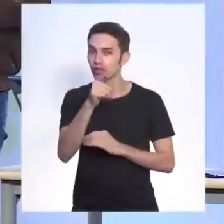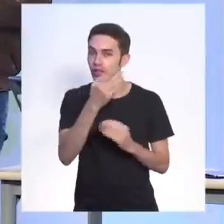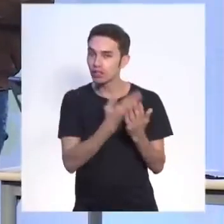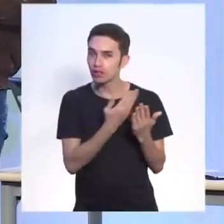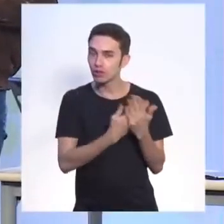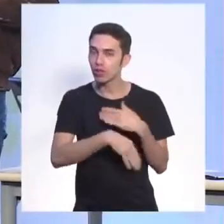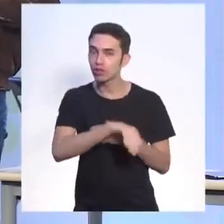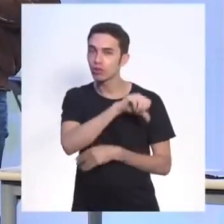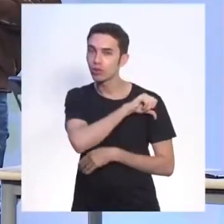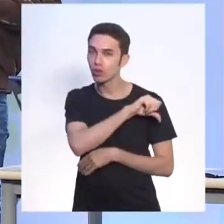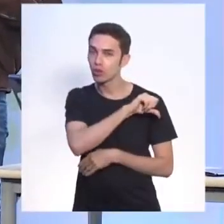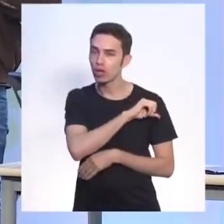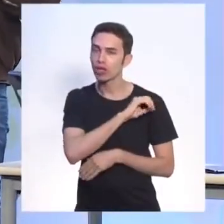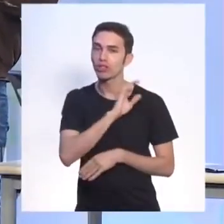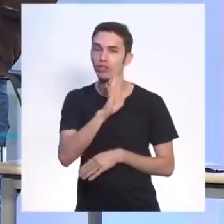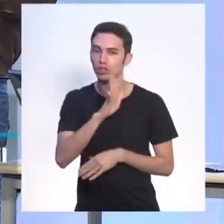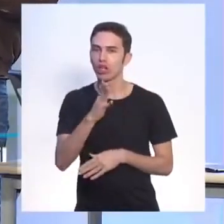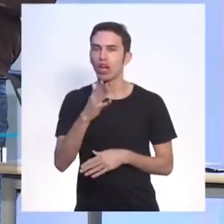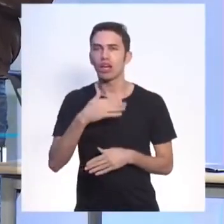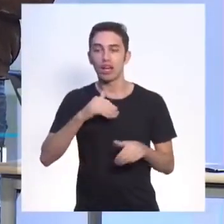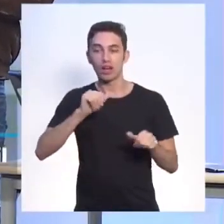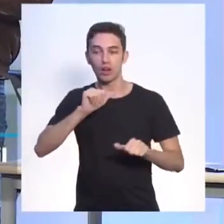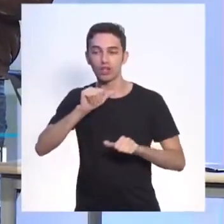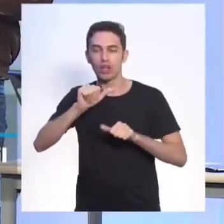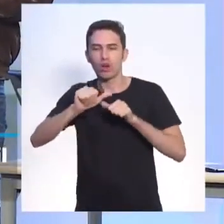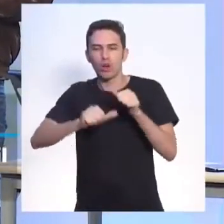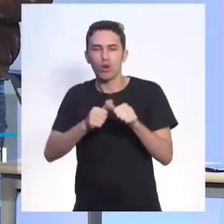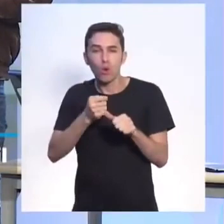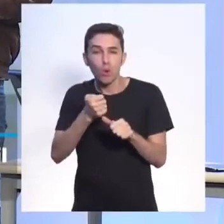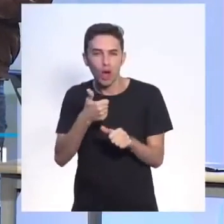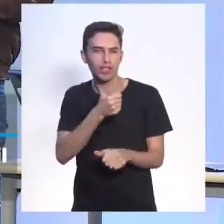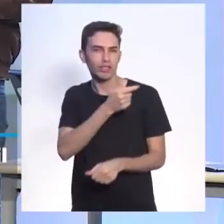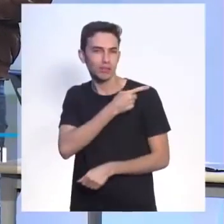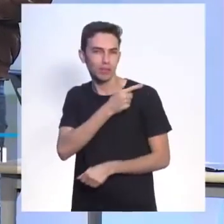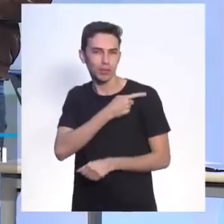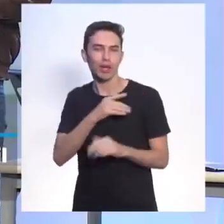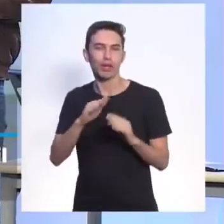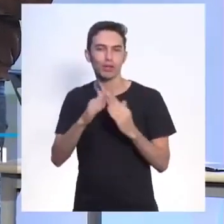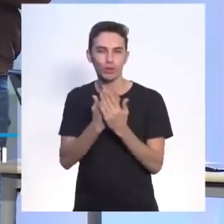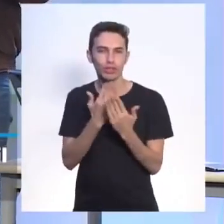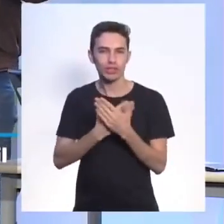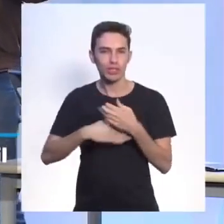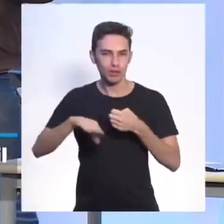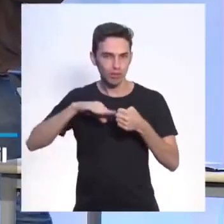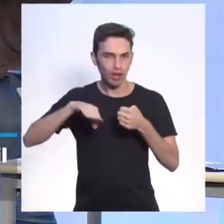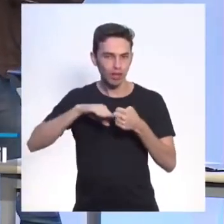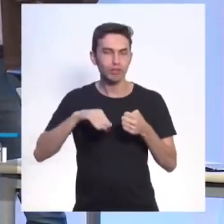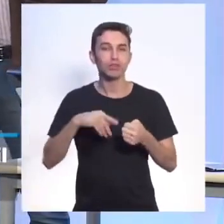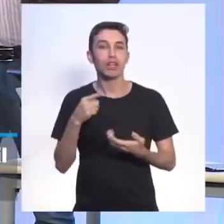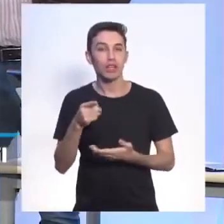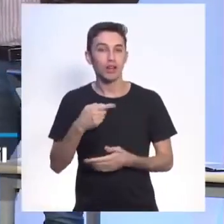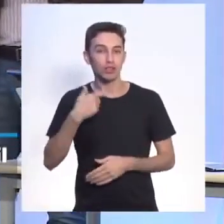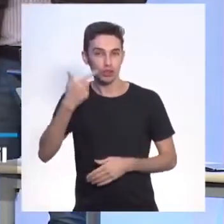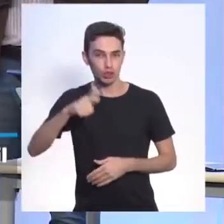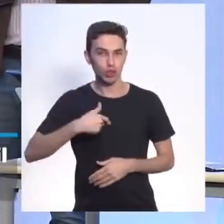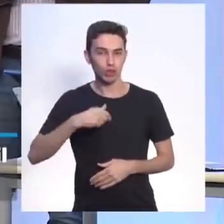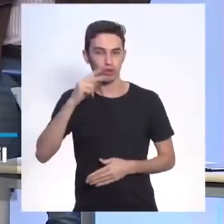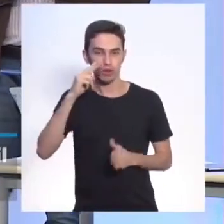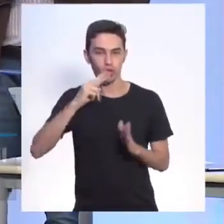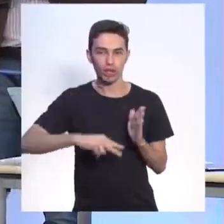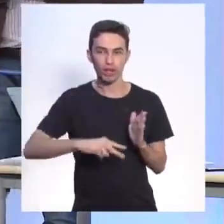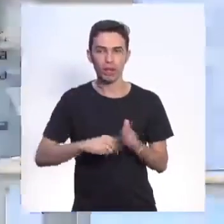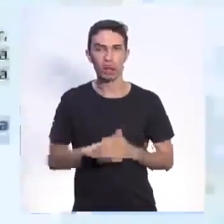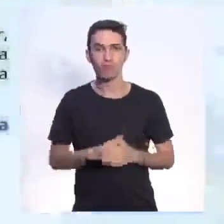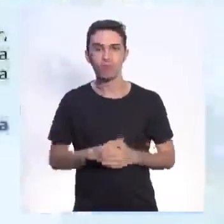9º ano, que já está nessa transição para o 1º ano do ensino médio, né? Que é o ano que vem. Vamos lá, eu vou ler junto com vocês,